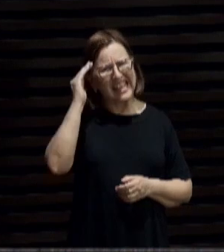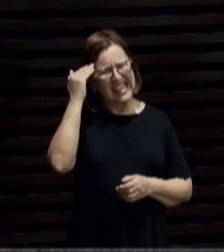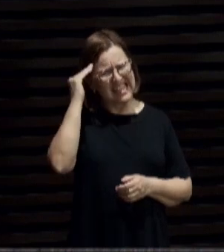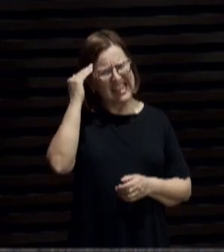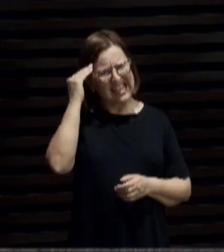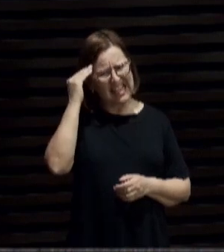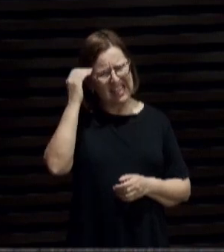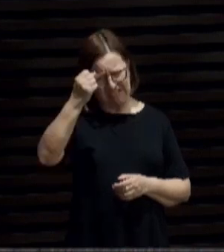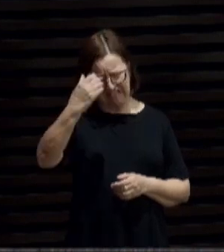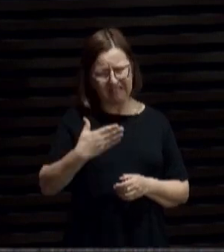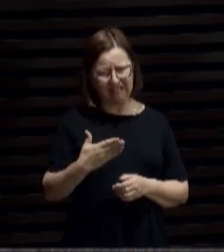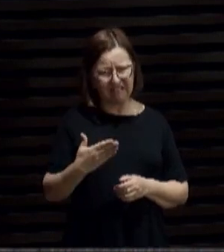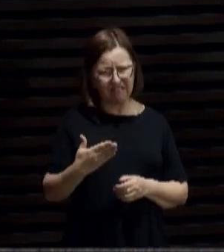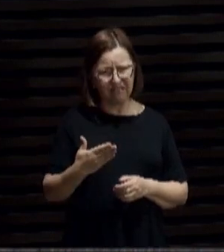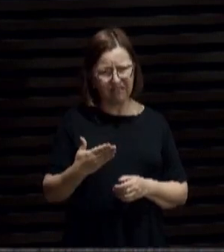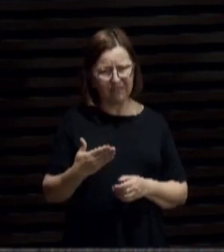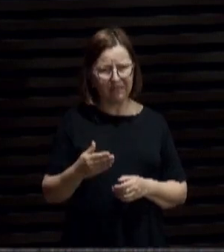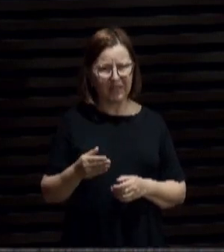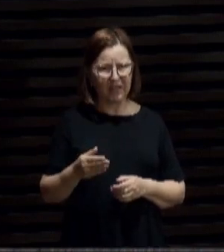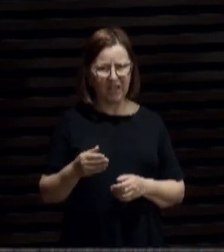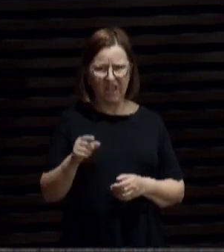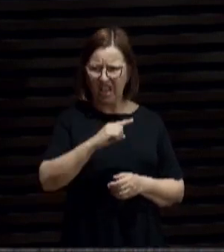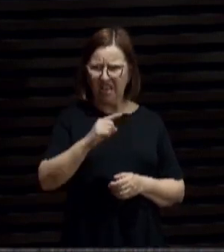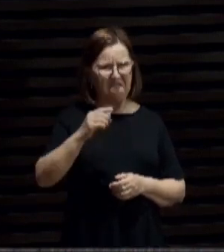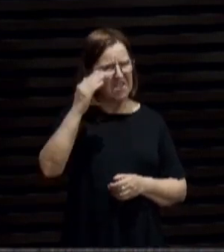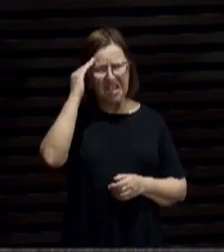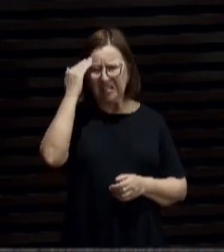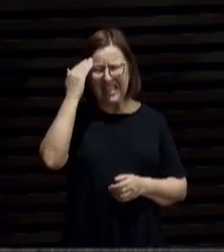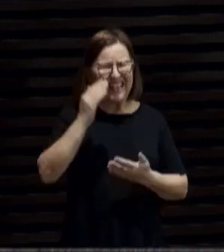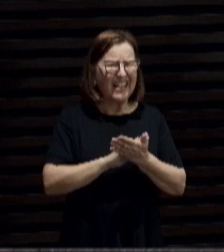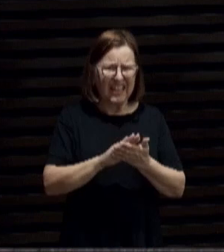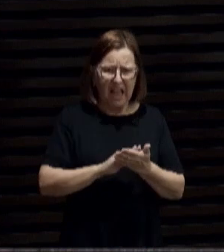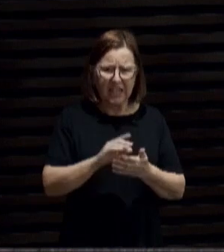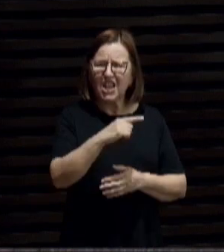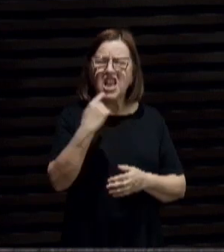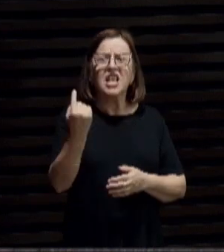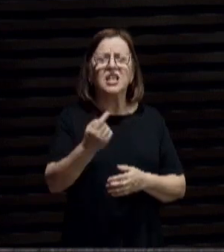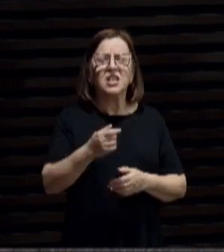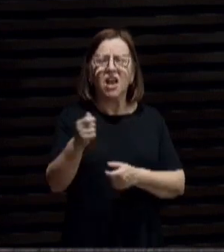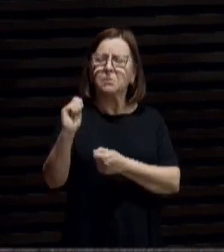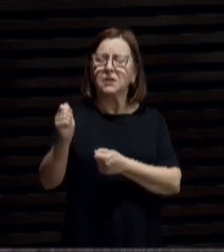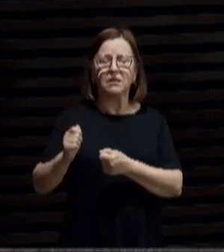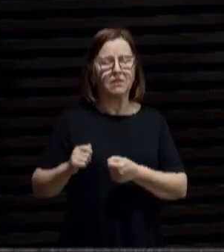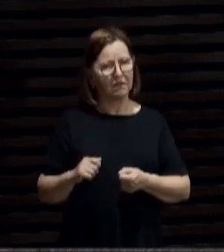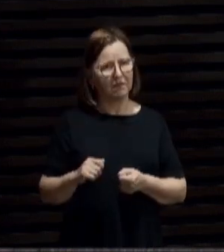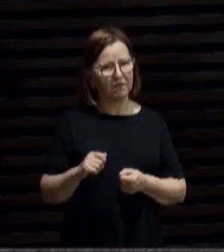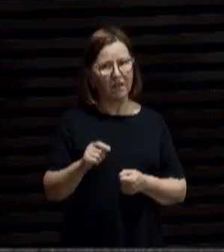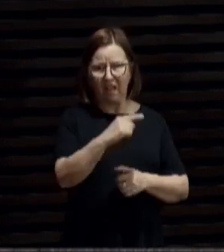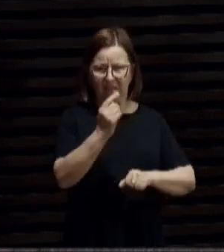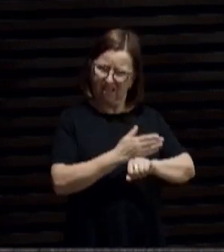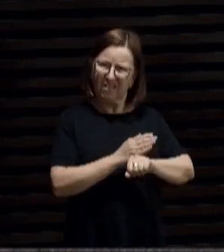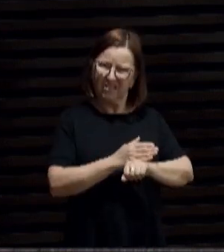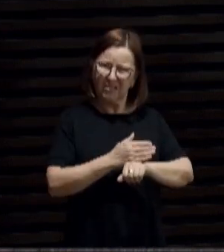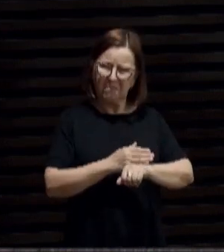Não se meta nos negócios de que você não entende. Nós somos pescadores. Nós estamos acostumados com